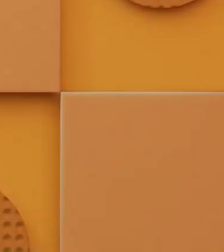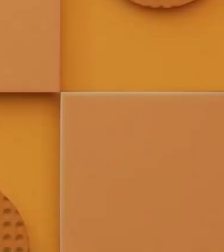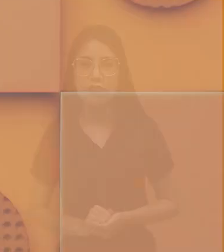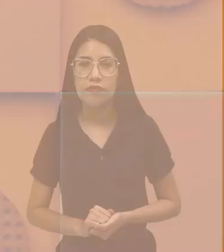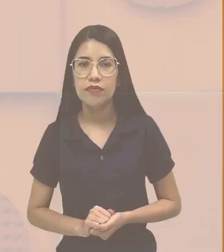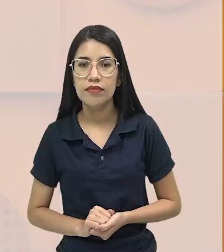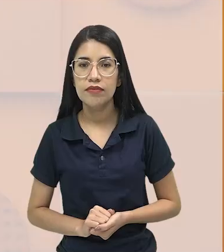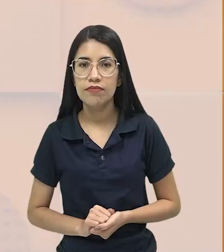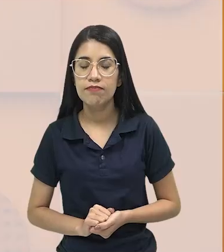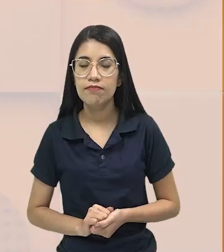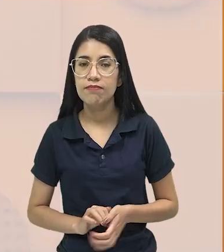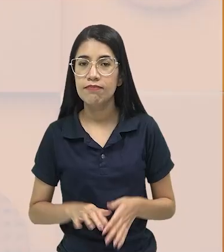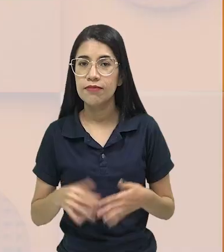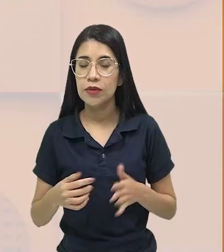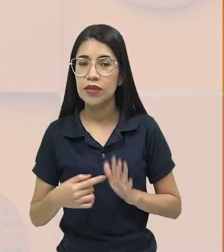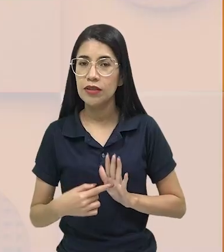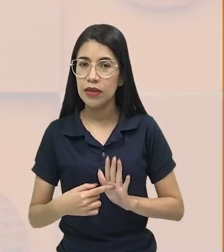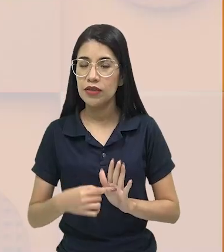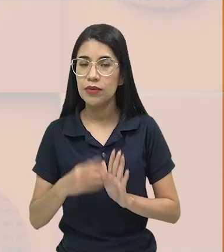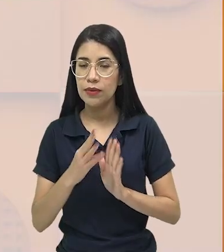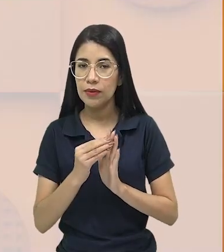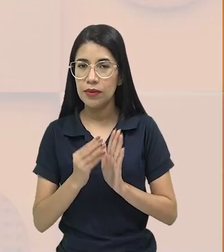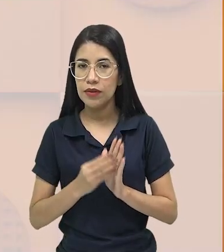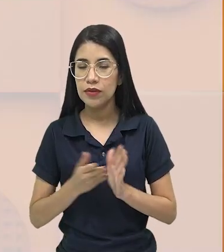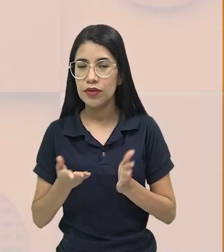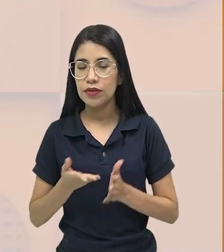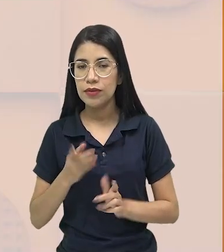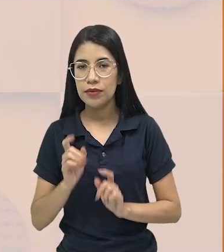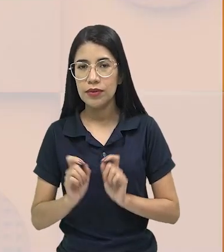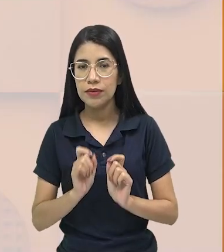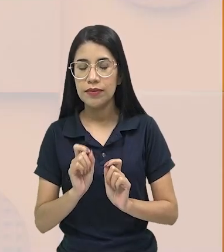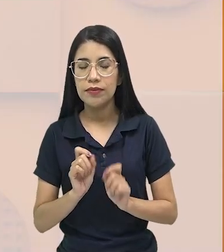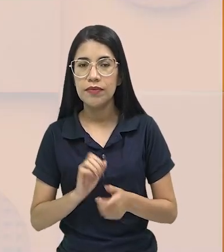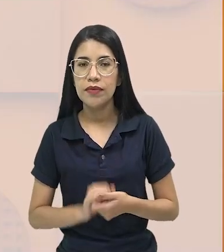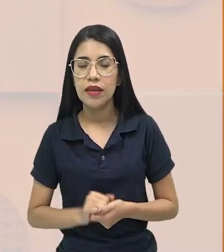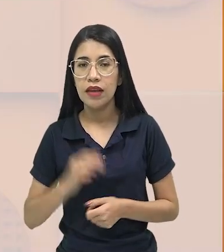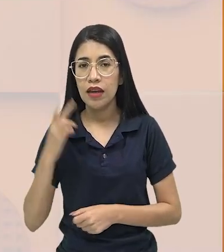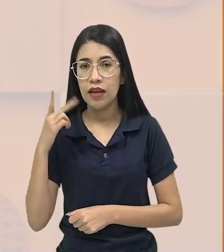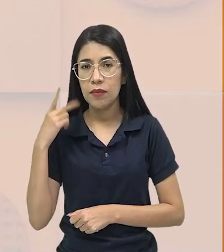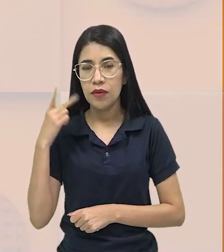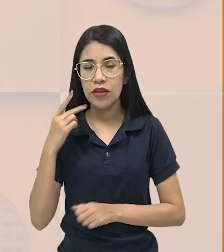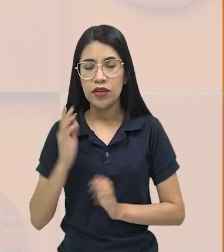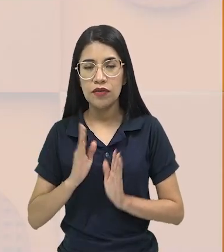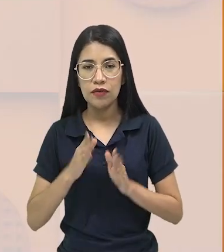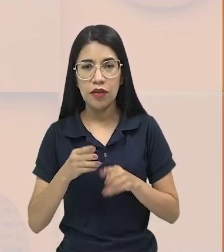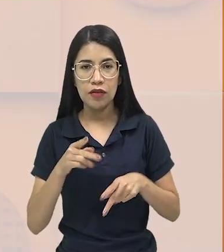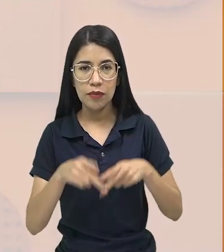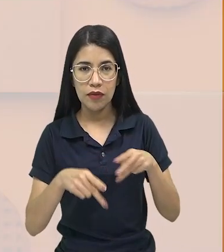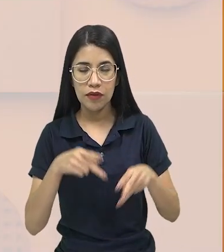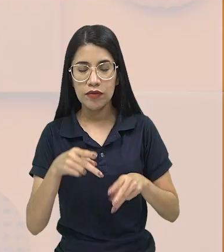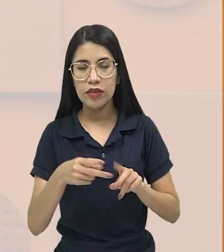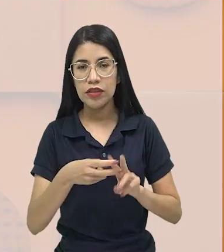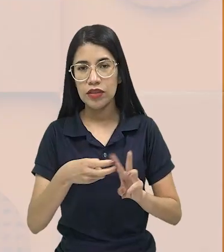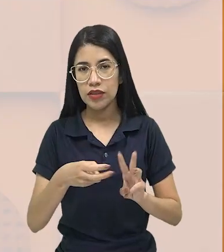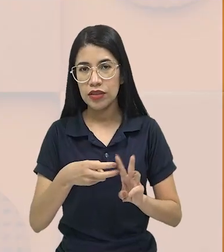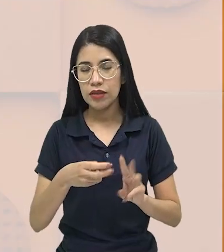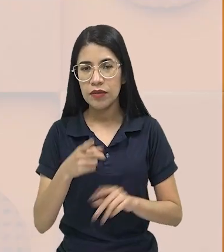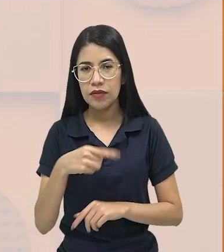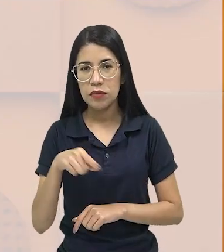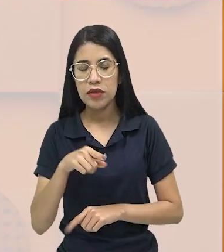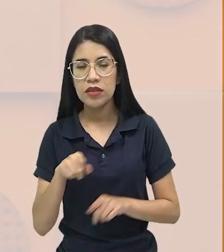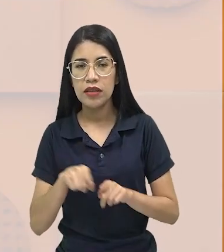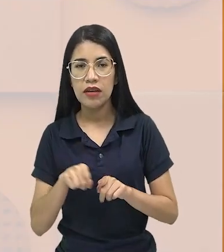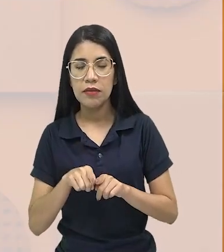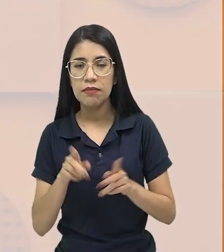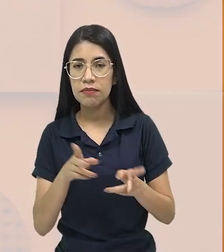Então, como visto aí no nosso detalhamento e objeto de conhecimento, nós vamos tratar sobre políticas indigenistas. Mas, como você já